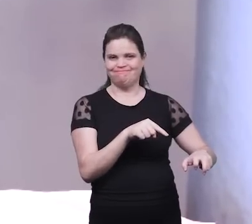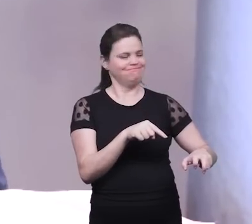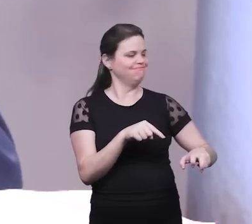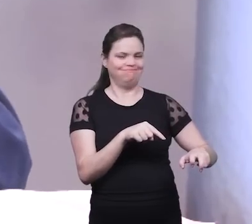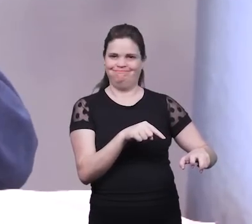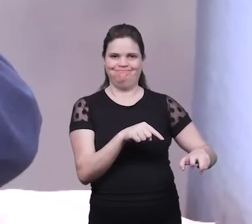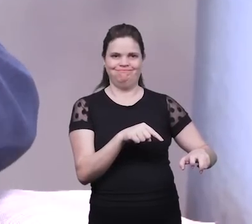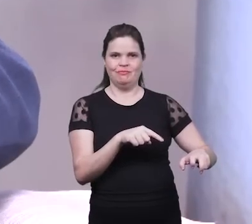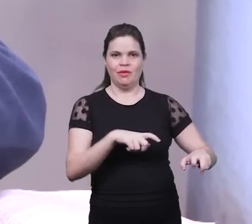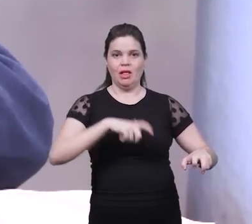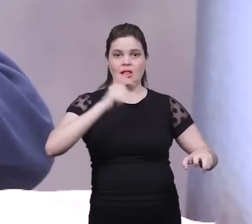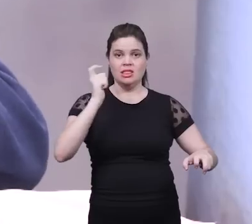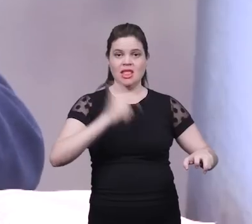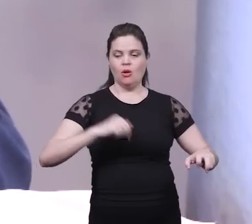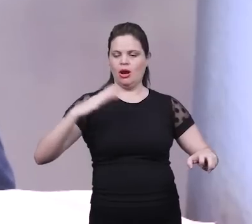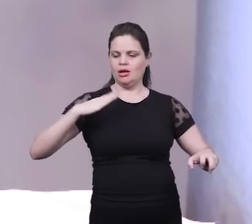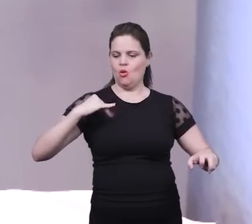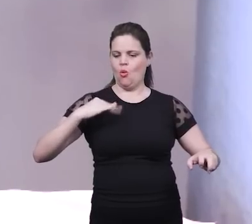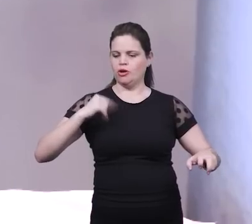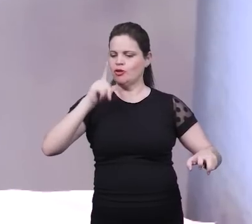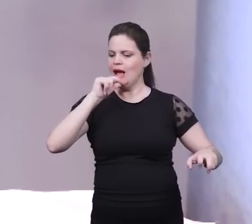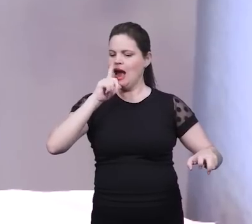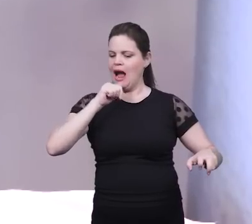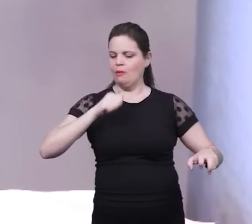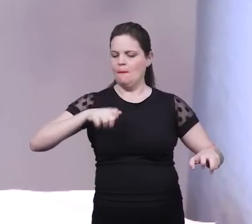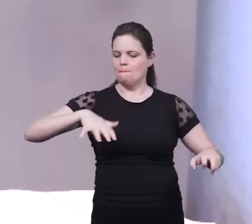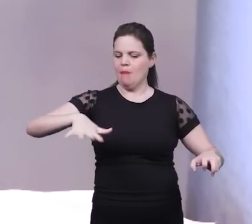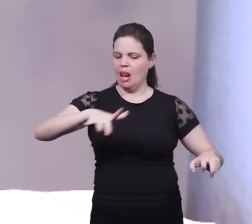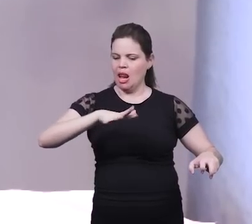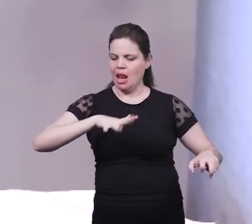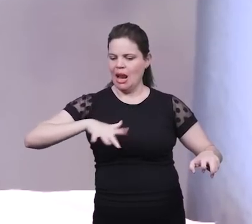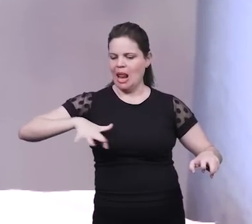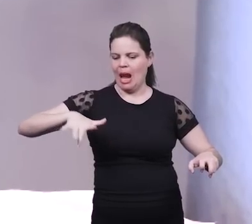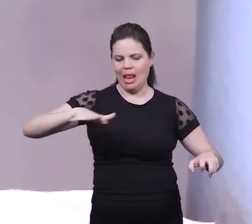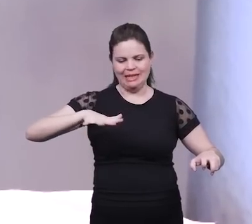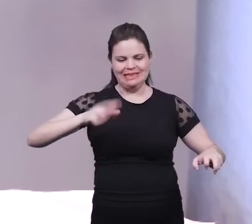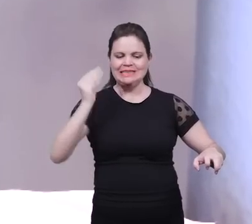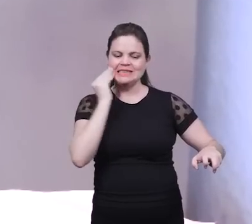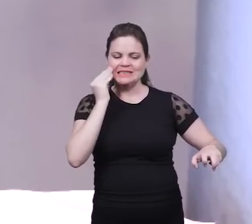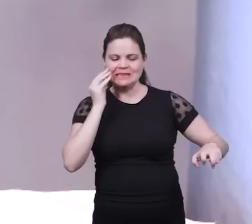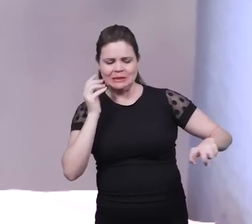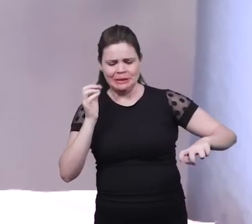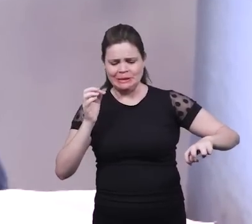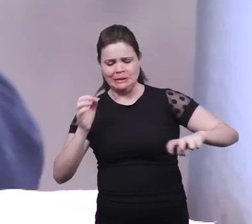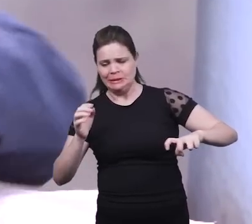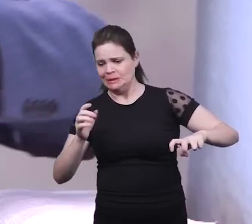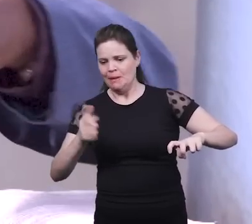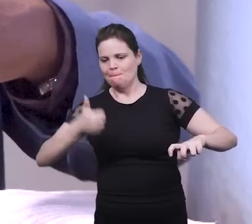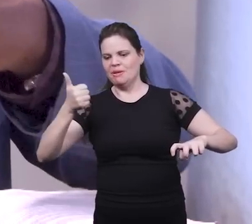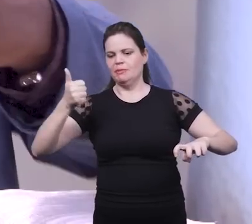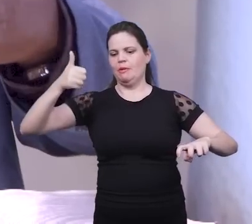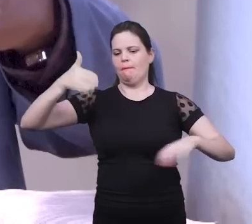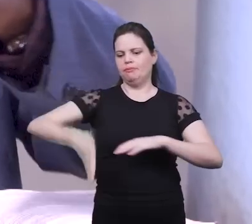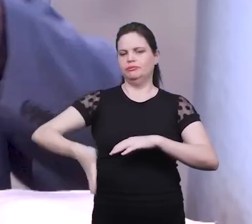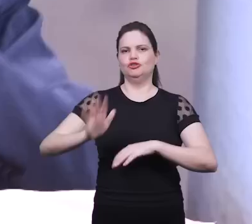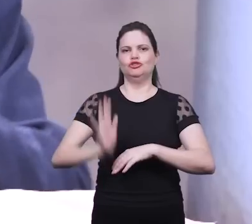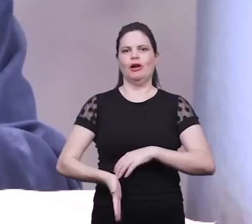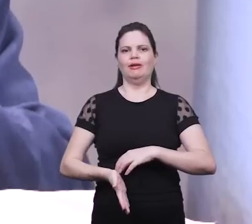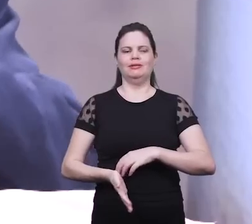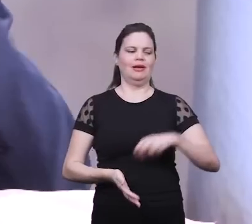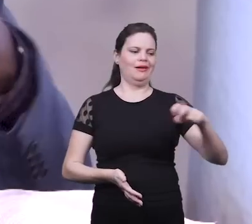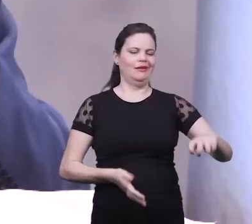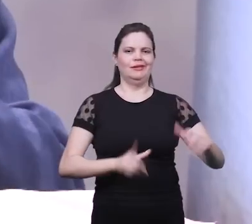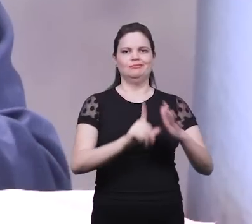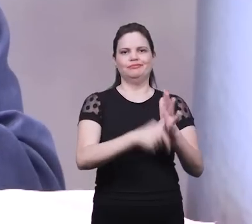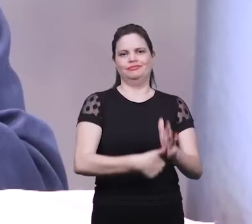água era movimentada pelo anjo, ele nunca tinha oportunidade de ter aquela cura. Ninguém podia, não tinha ninguém para colocá-lo no tanque e